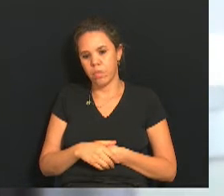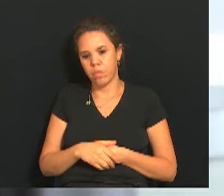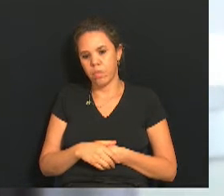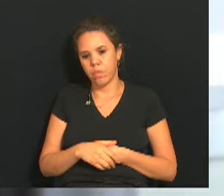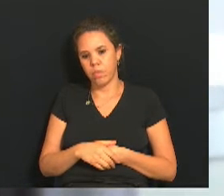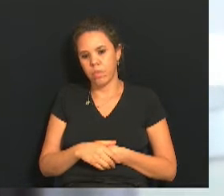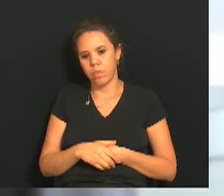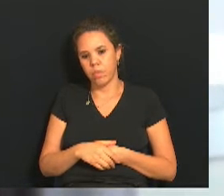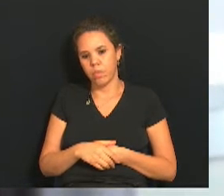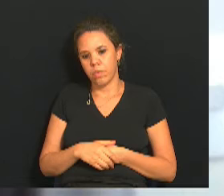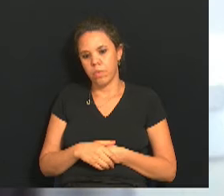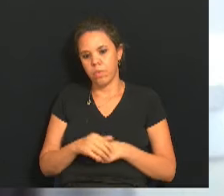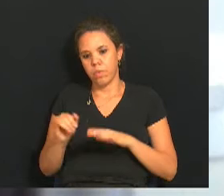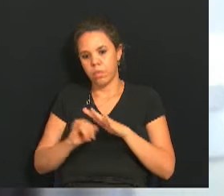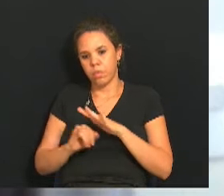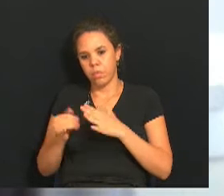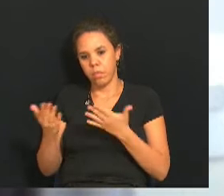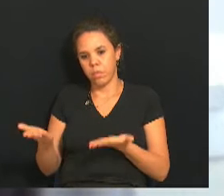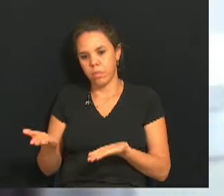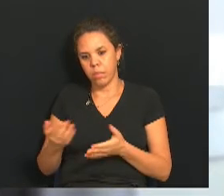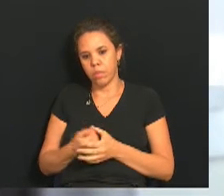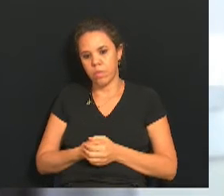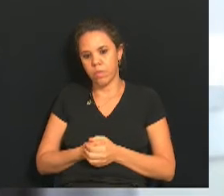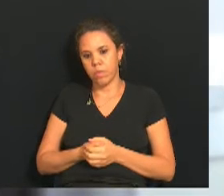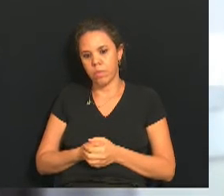a essa instituição,